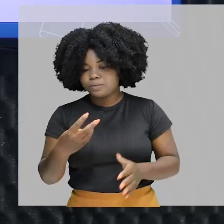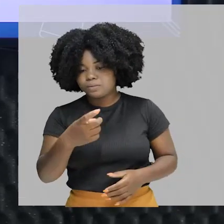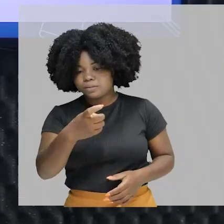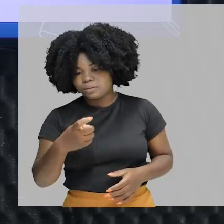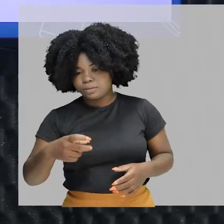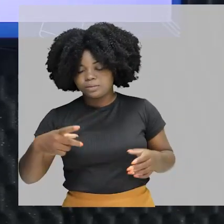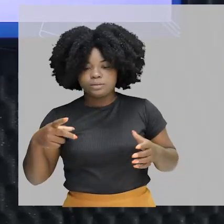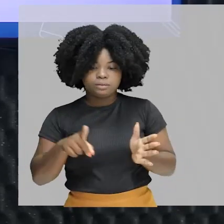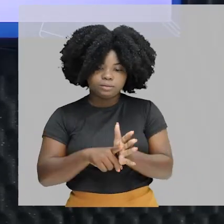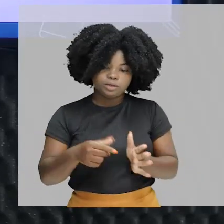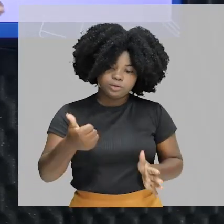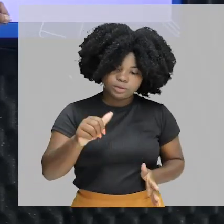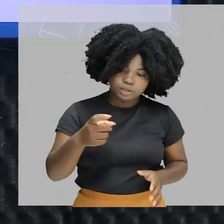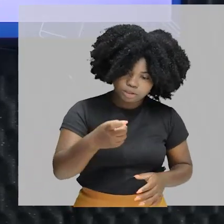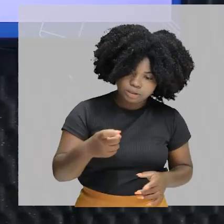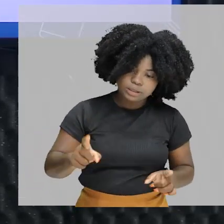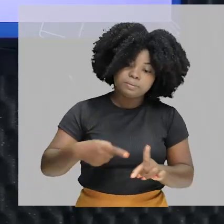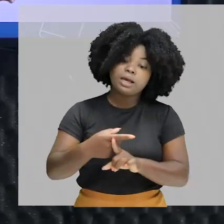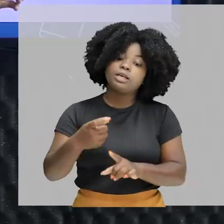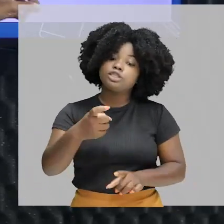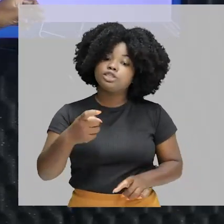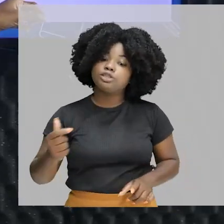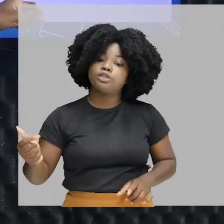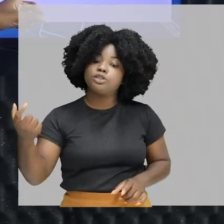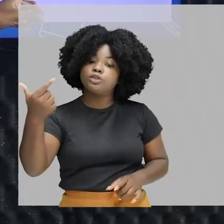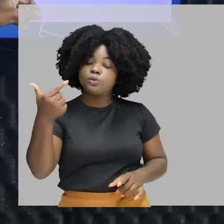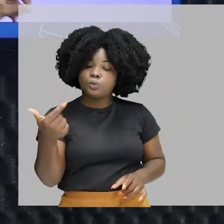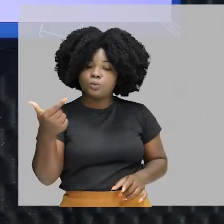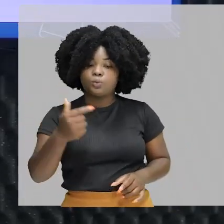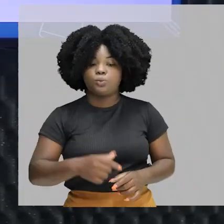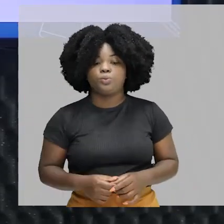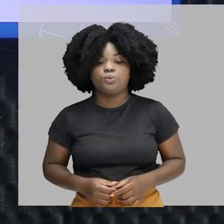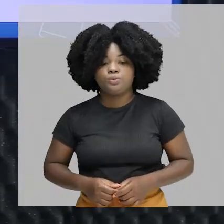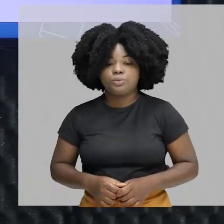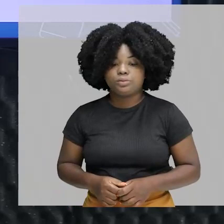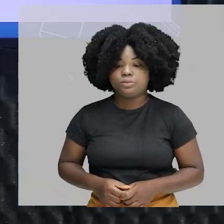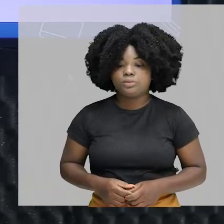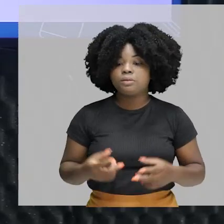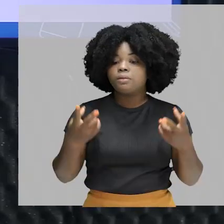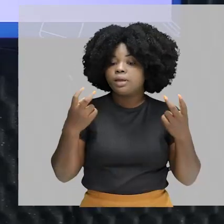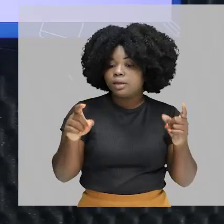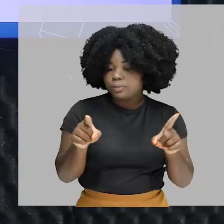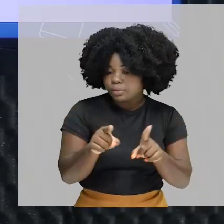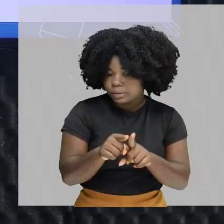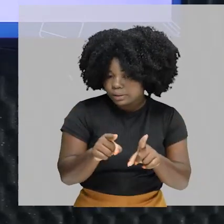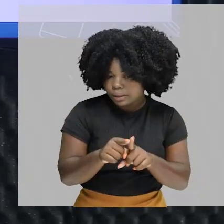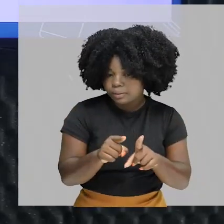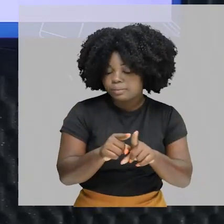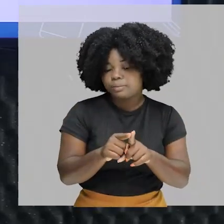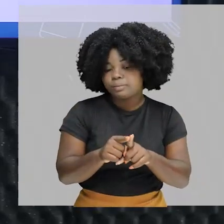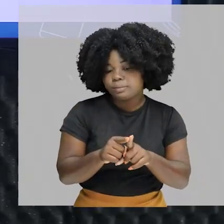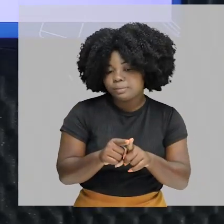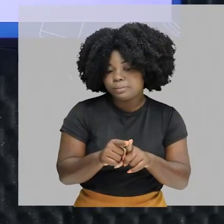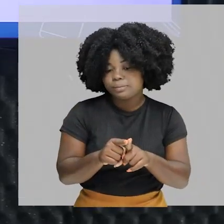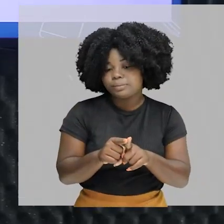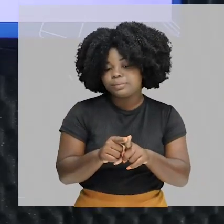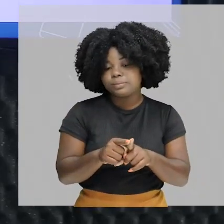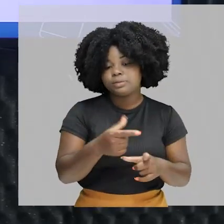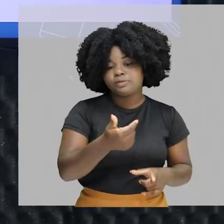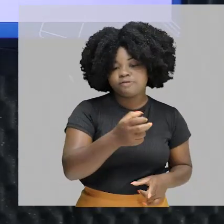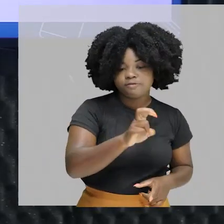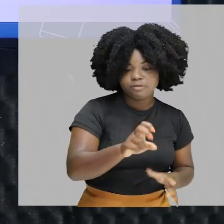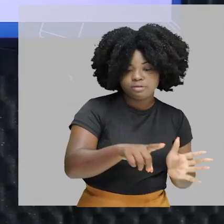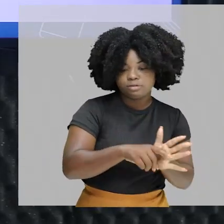menos 3x menos 11x e mais x ao quadrado. Perceba que aqui no primeiro membro ficou